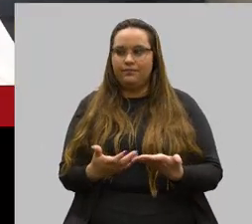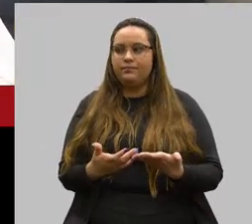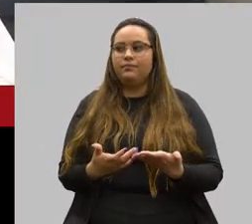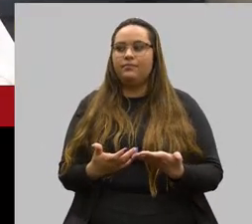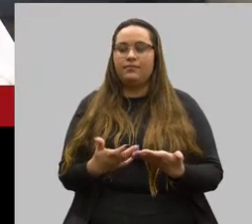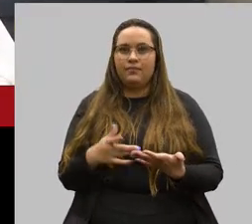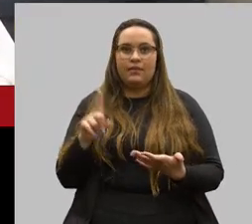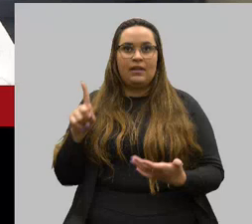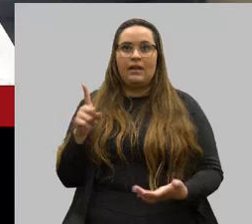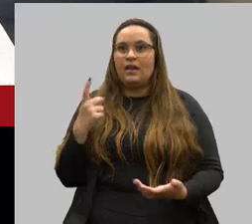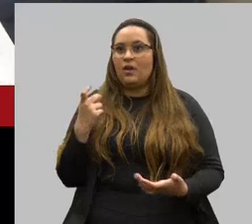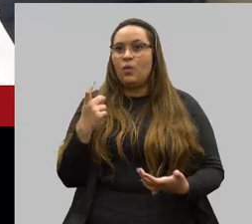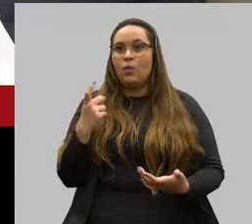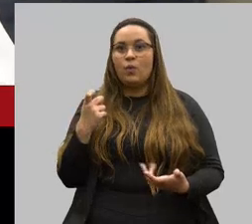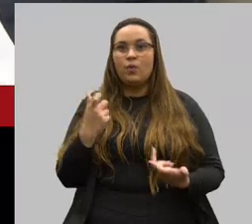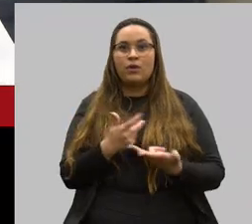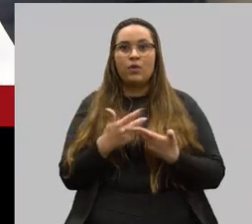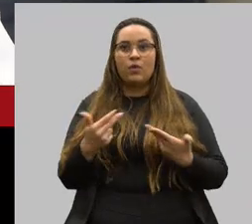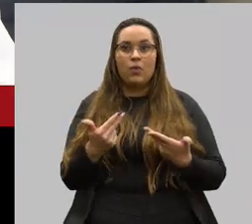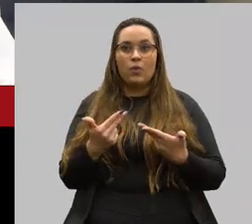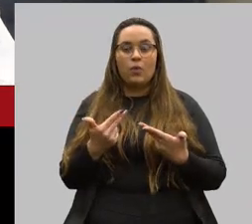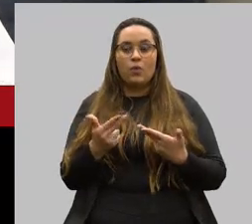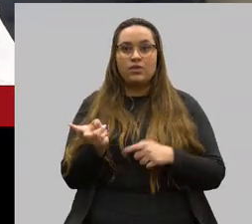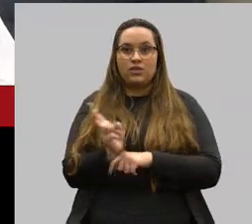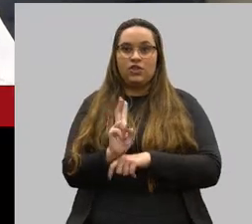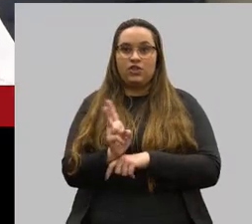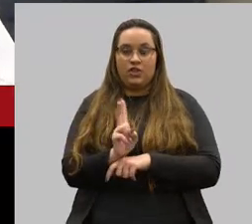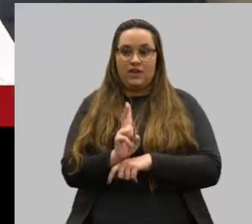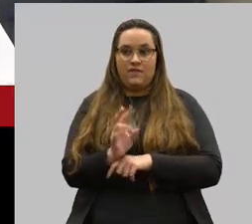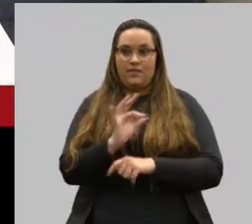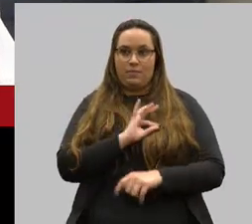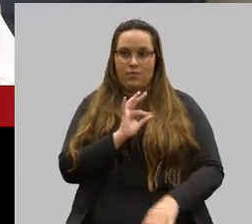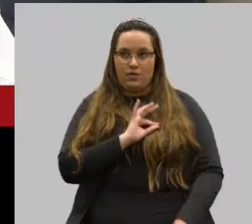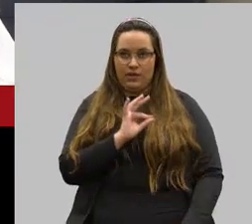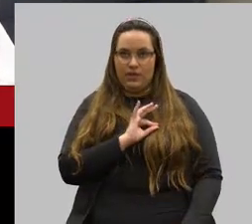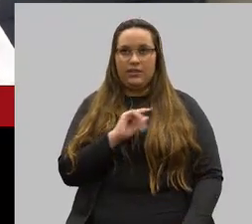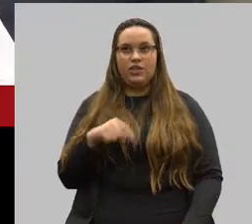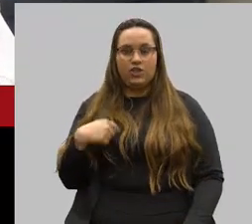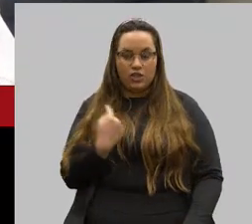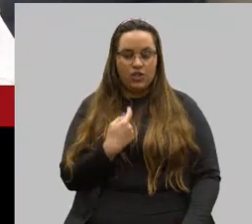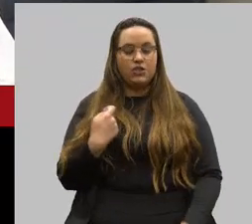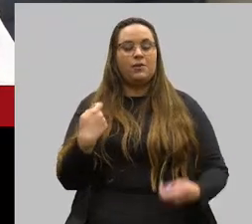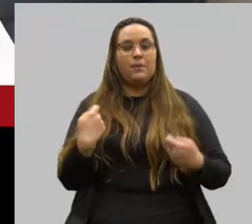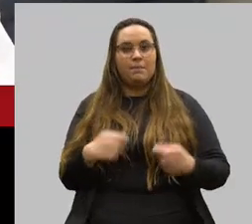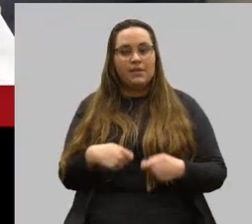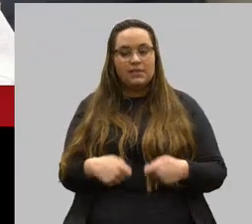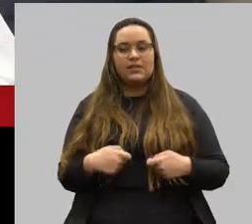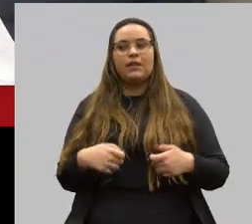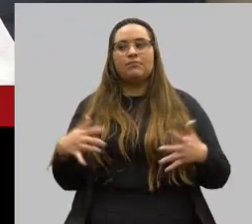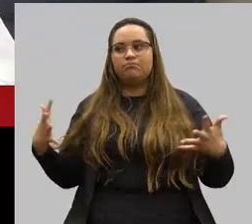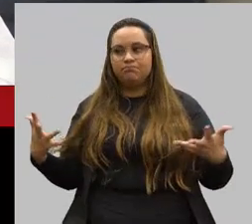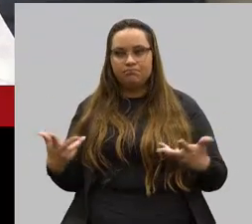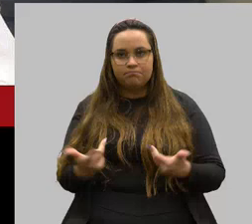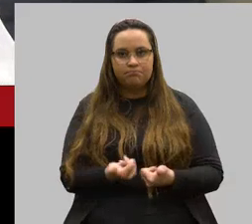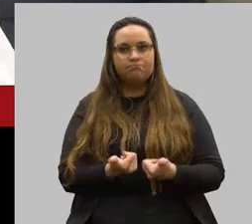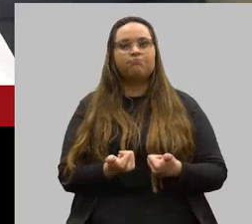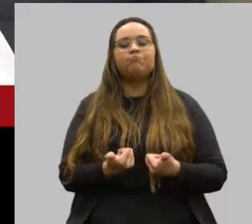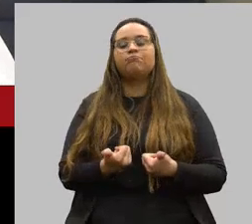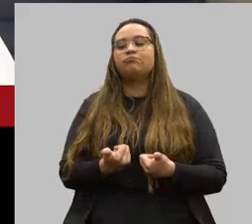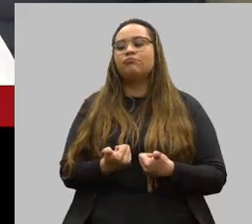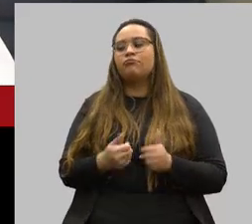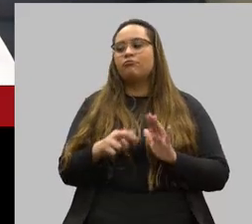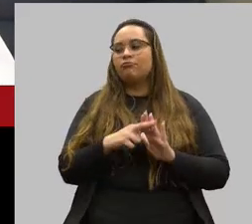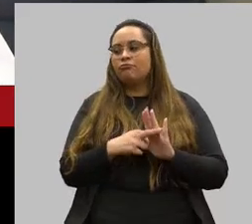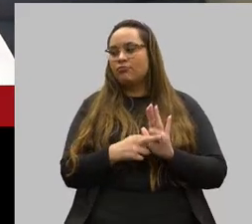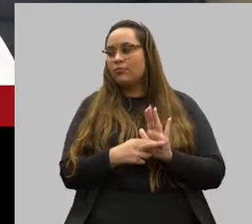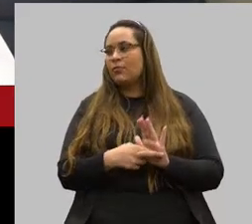é algo que é caro para a chefia da Polícia Civil né Nós precisamos sim né de aperfeiçoamentos normativos entre eles